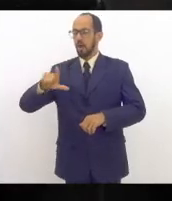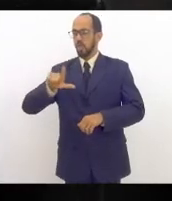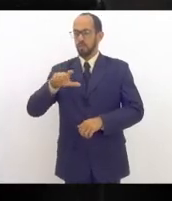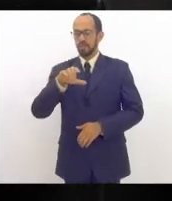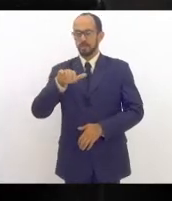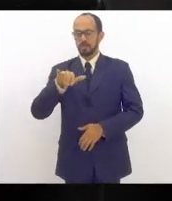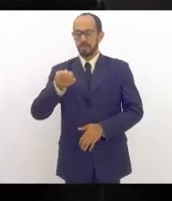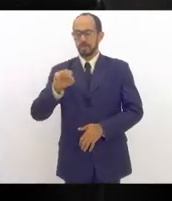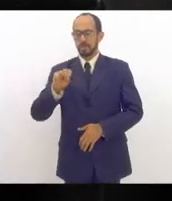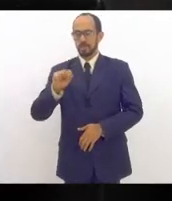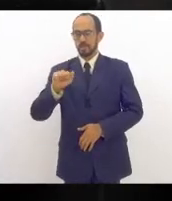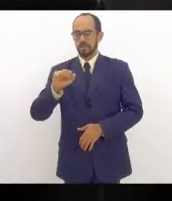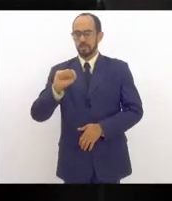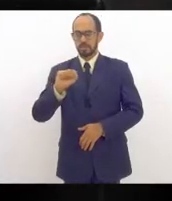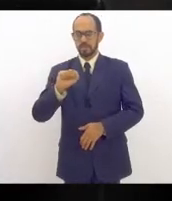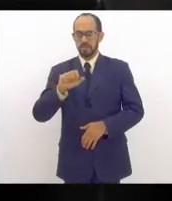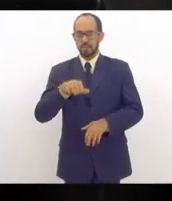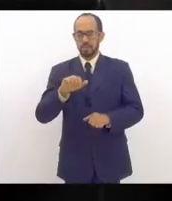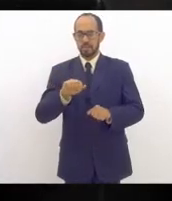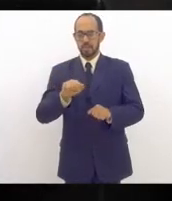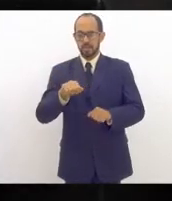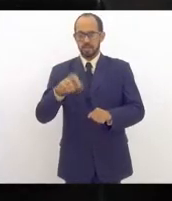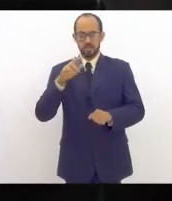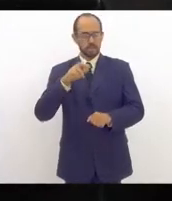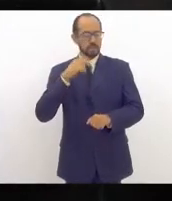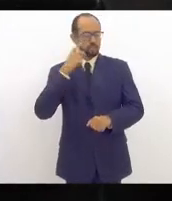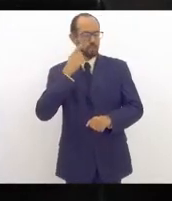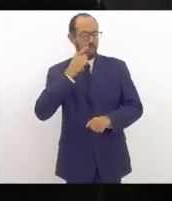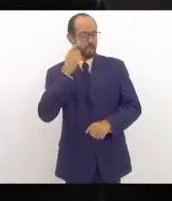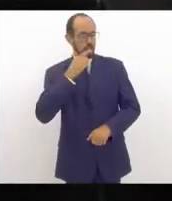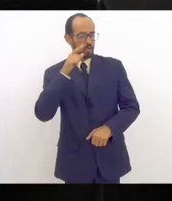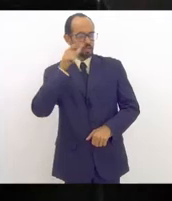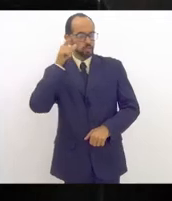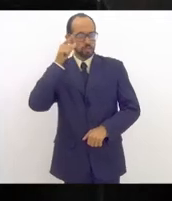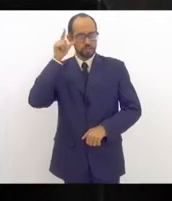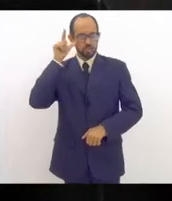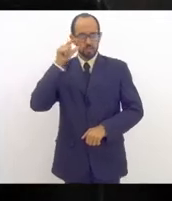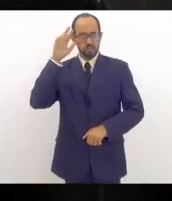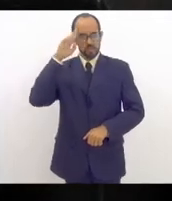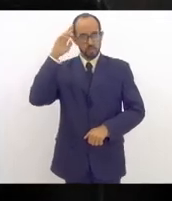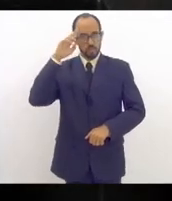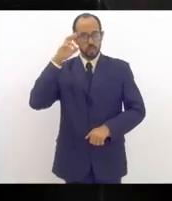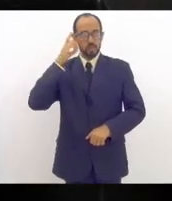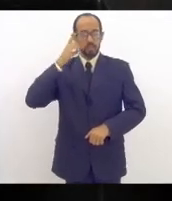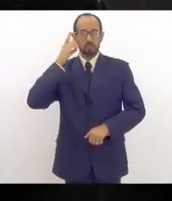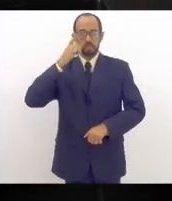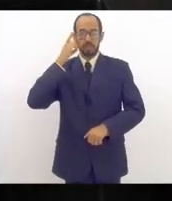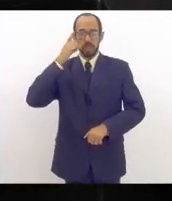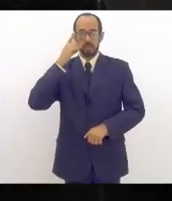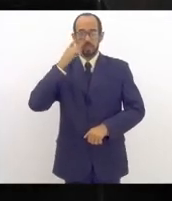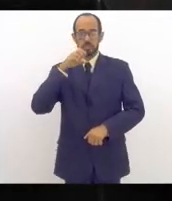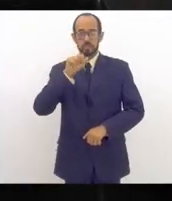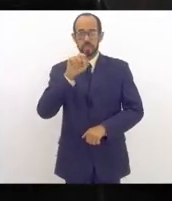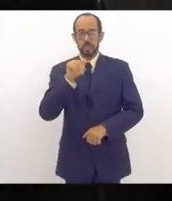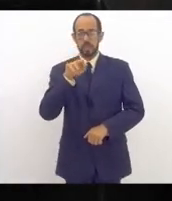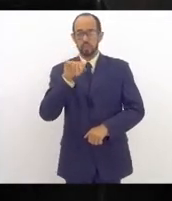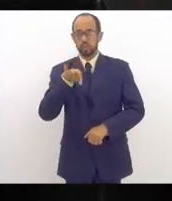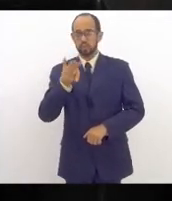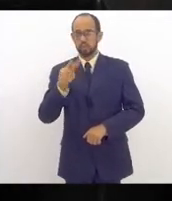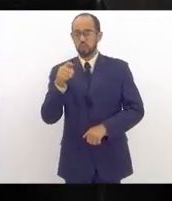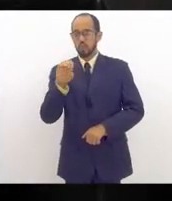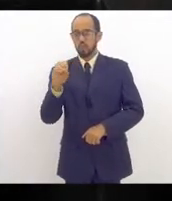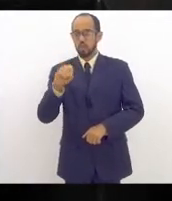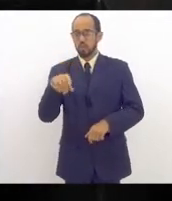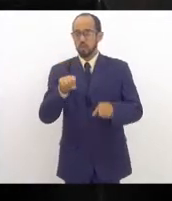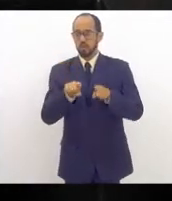deputadas presentes deputada Lucinha senhor Deputado Doutor Serginho Deputado